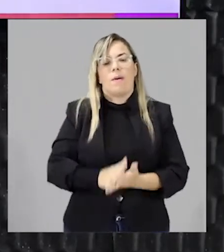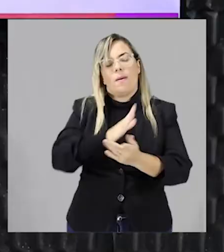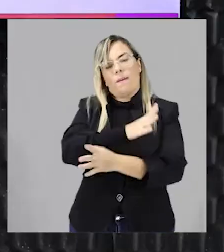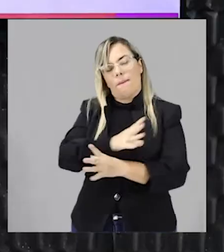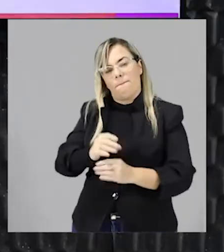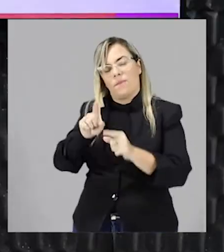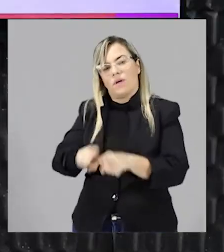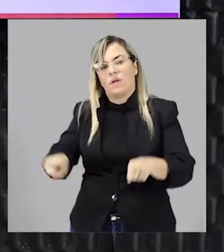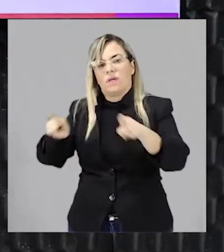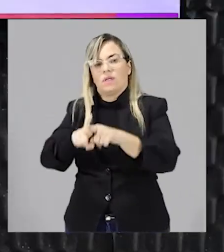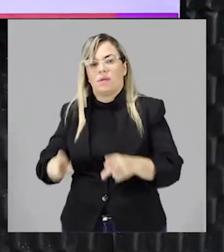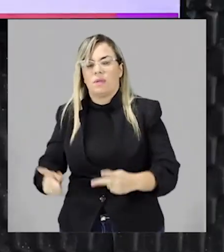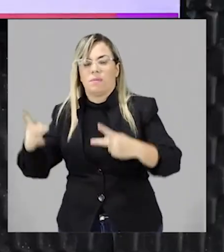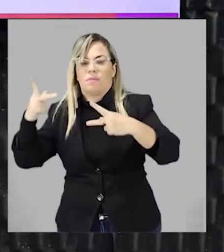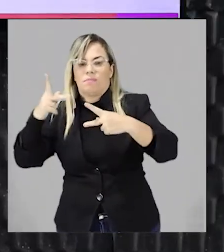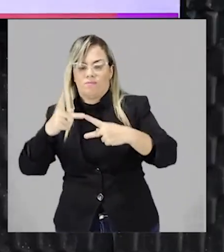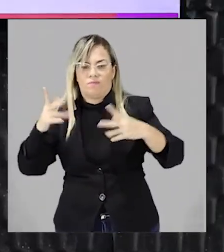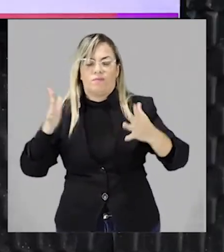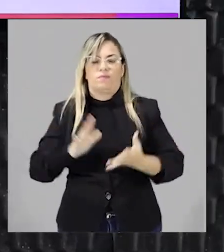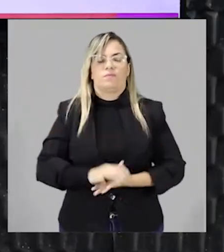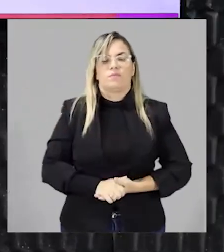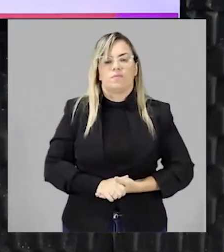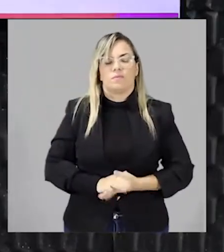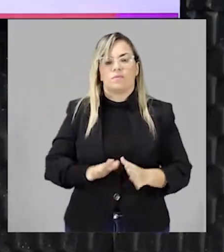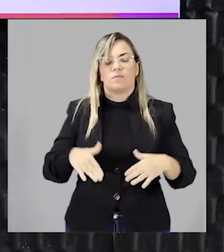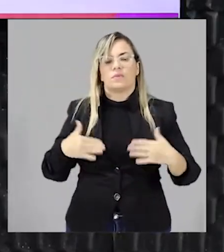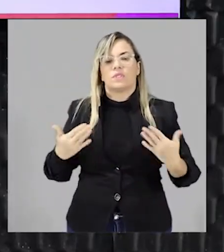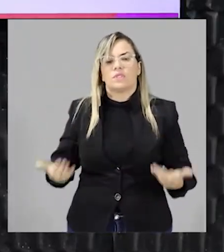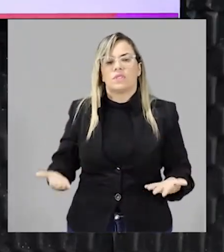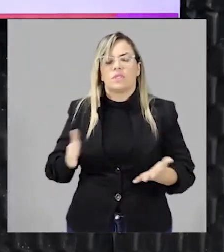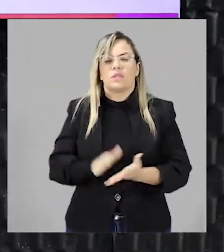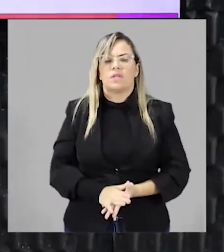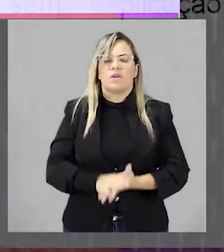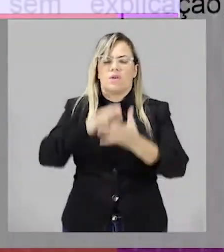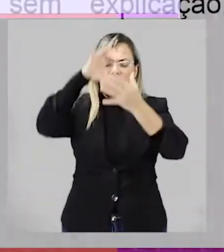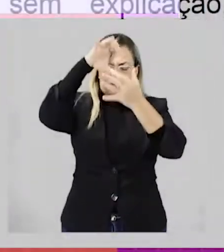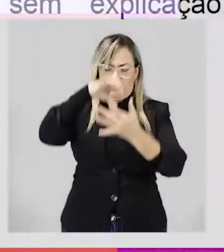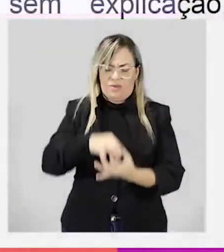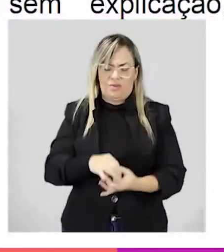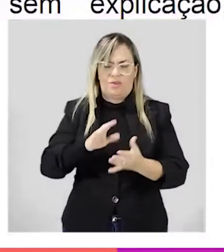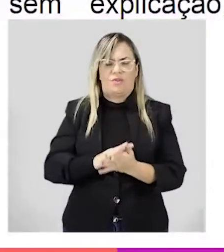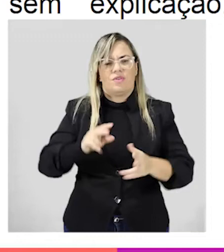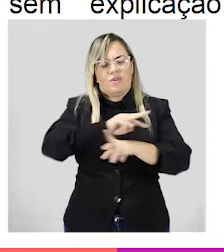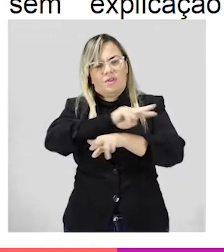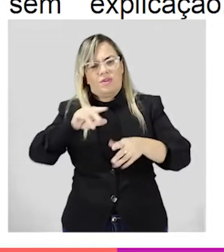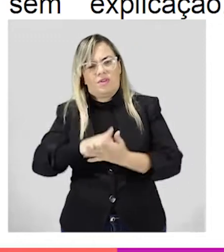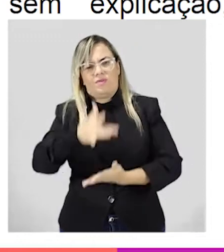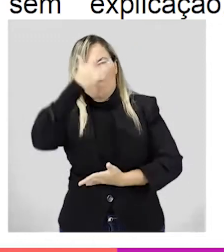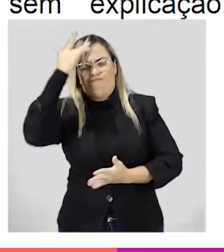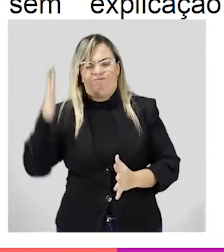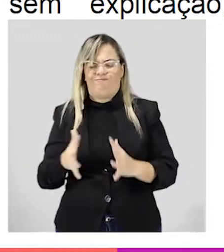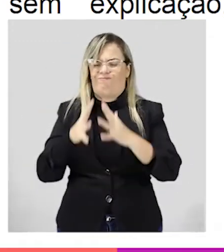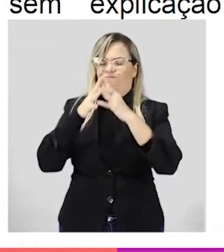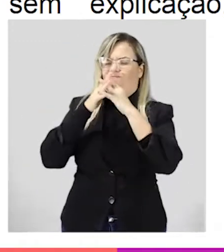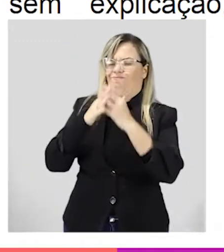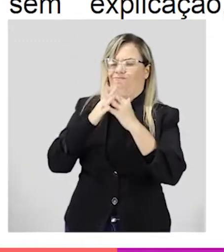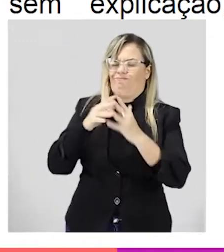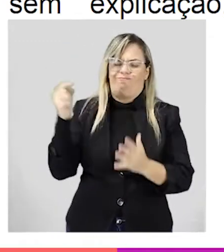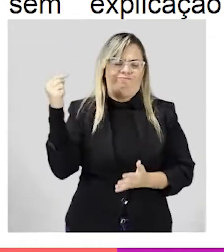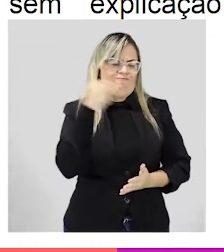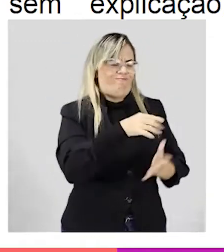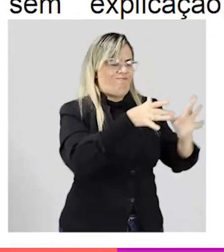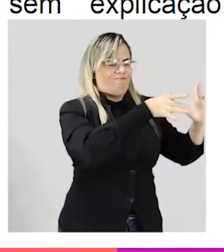e preposições. E a coerência? Muitas pessoas confundem o conceito de